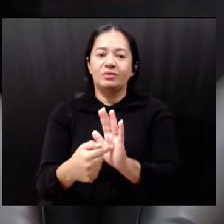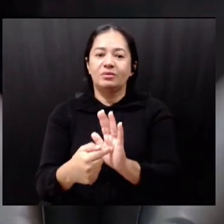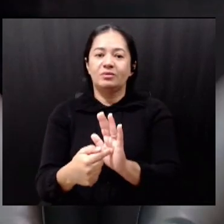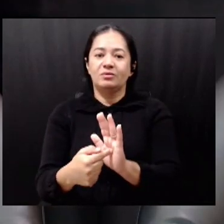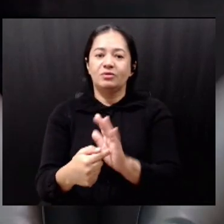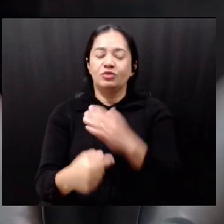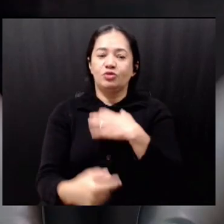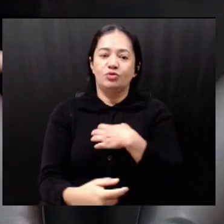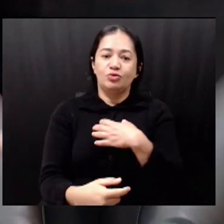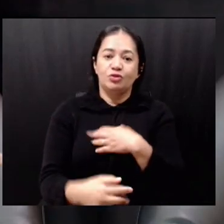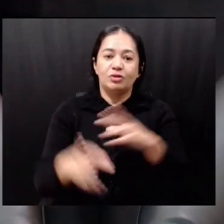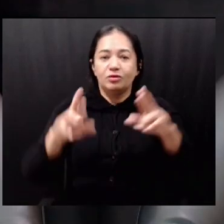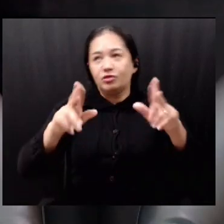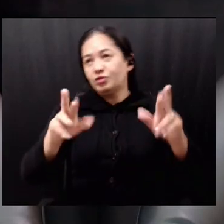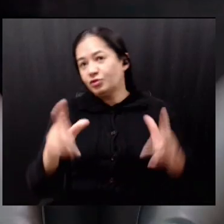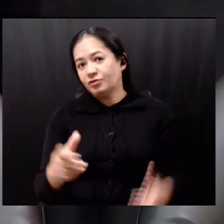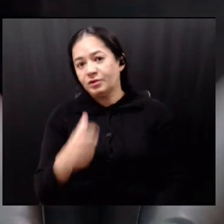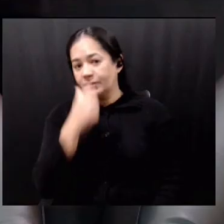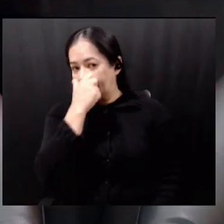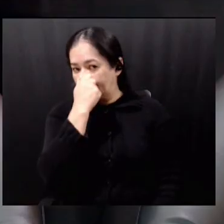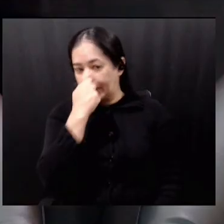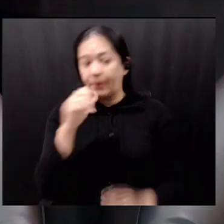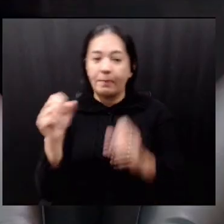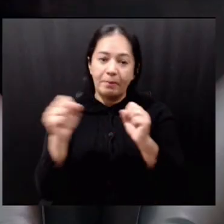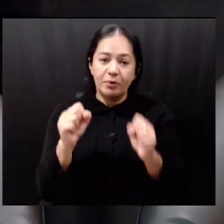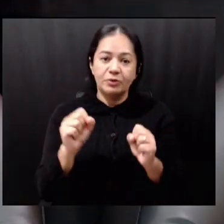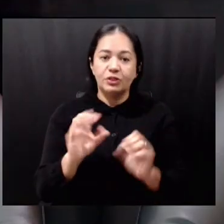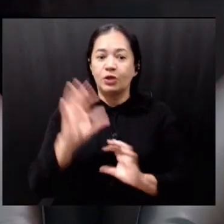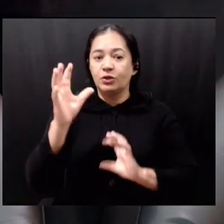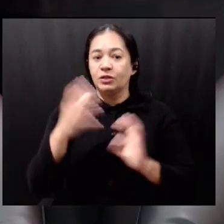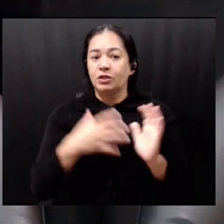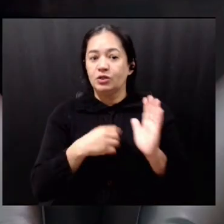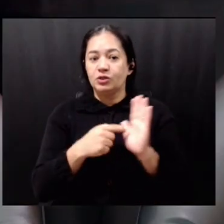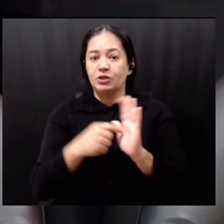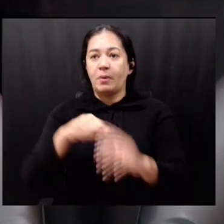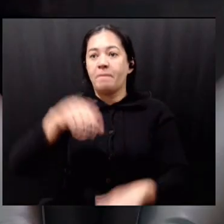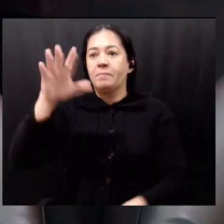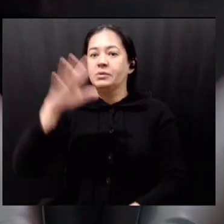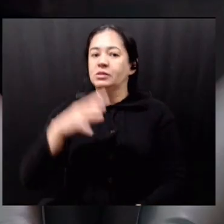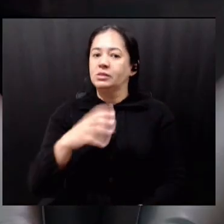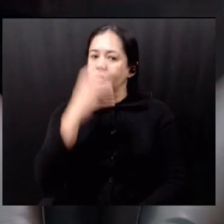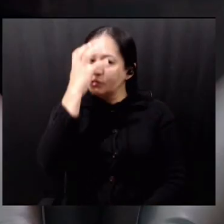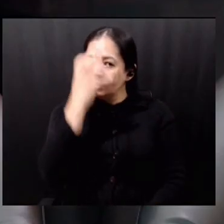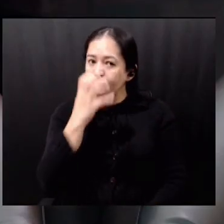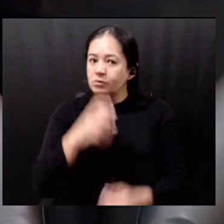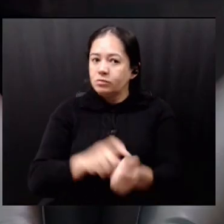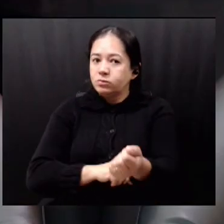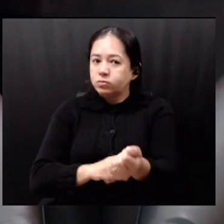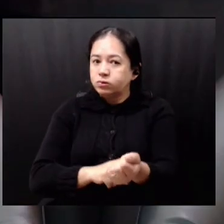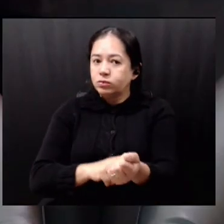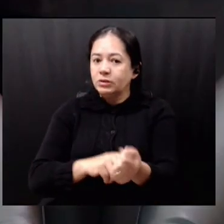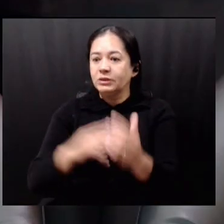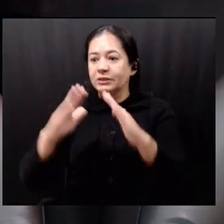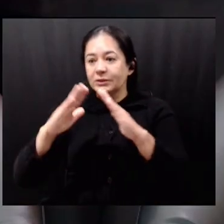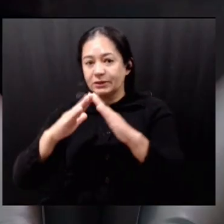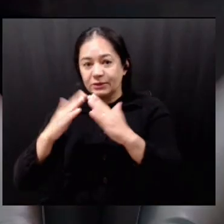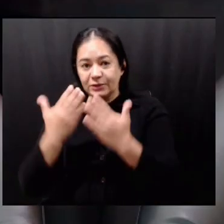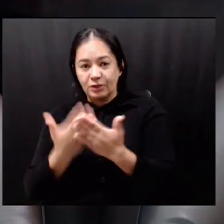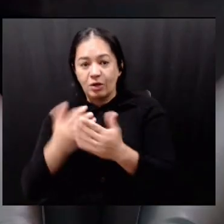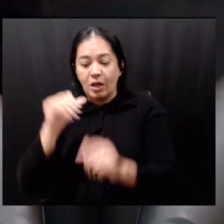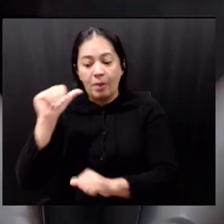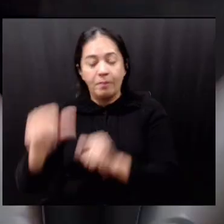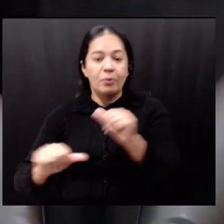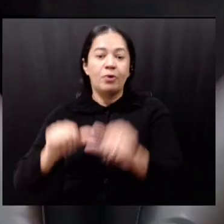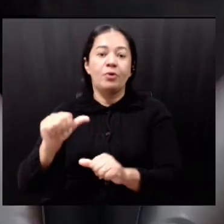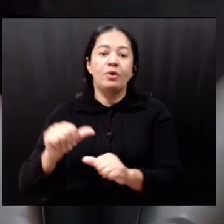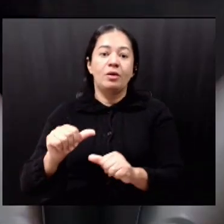diferente. Aí é onde pode acontecer os comportamentos mais agressivos. Ela pode mudar o comportamento na escola, o comportamento atencional